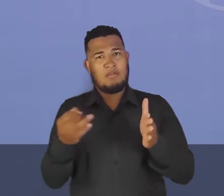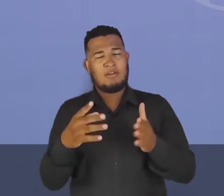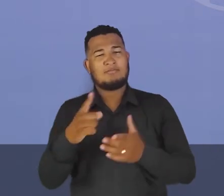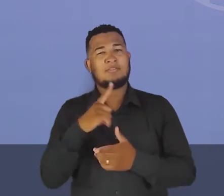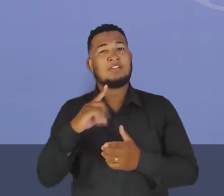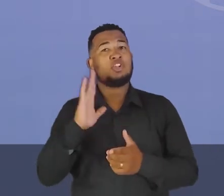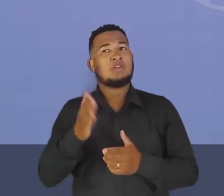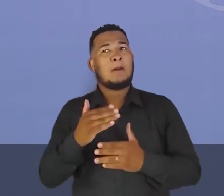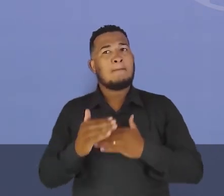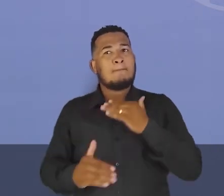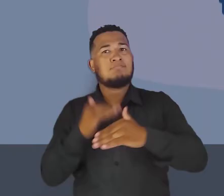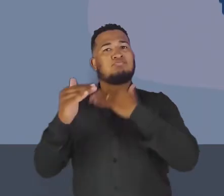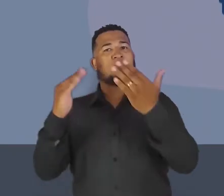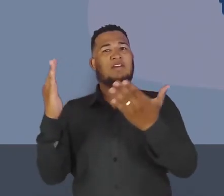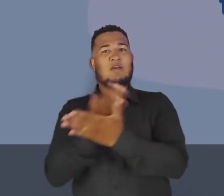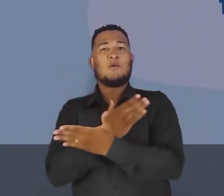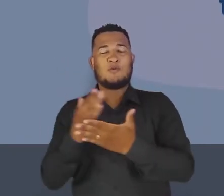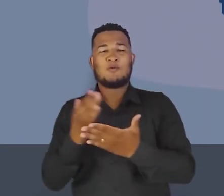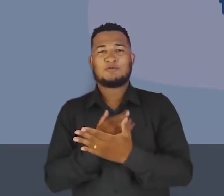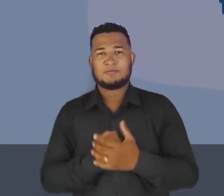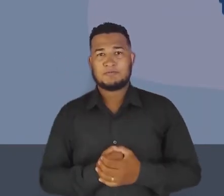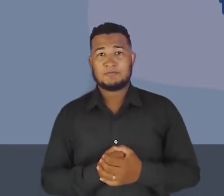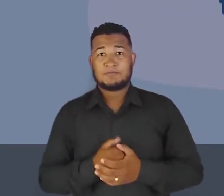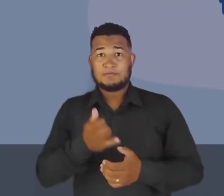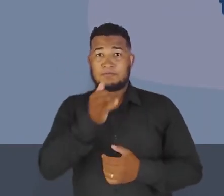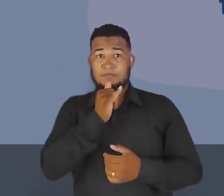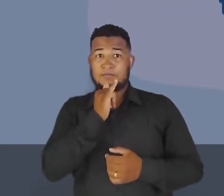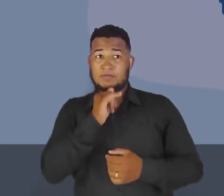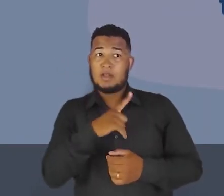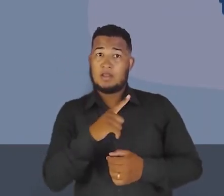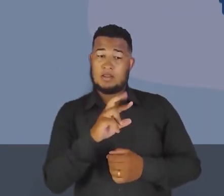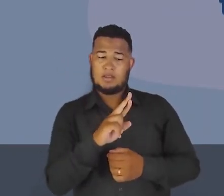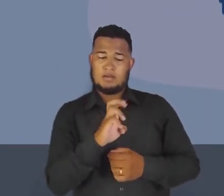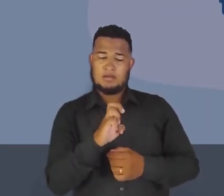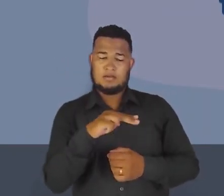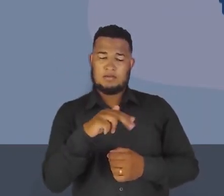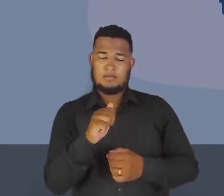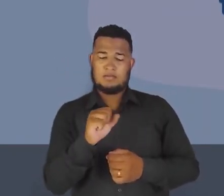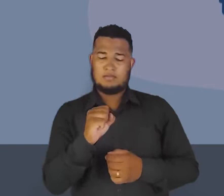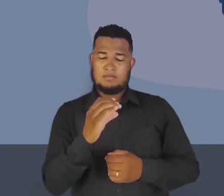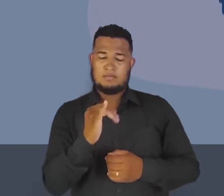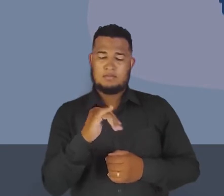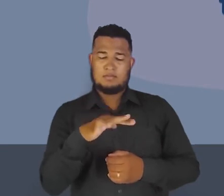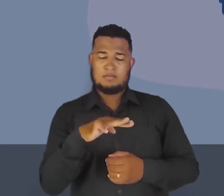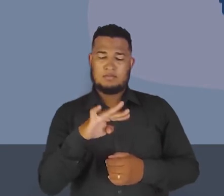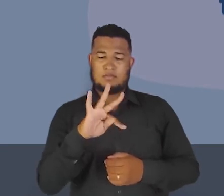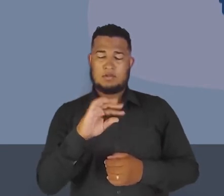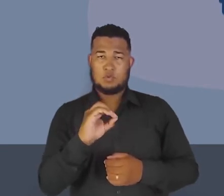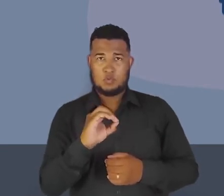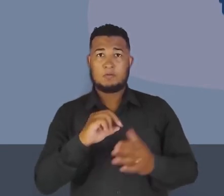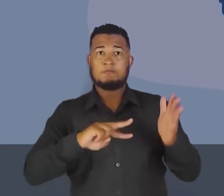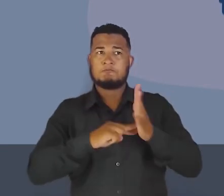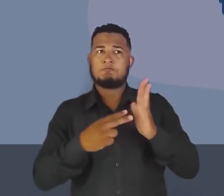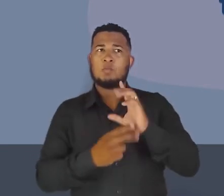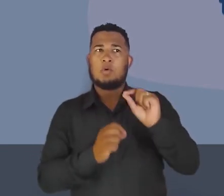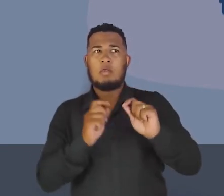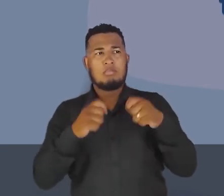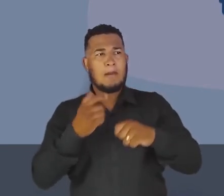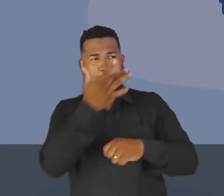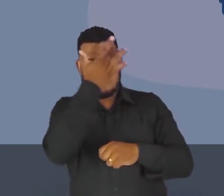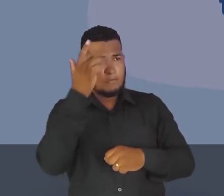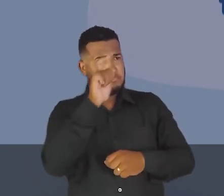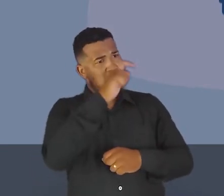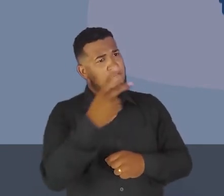alguns avanços. Nós temos, por exemplo, no Renascimento, a valorização do indivíduo e da sua capacidade